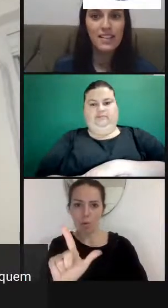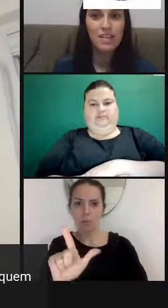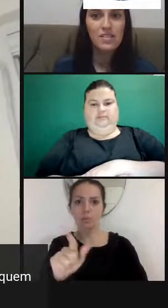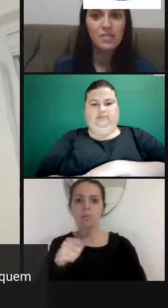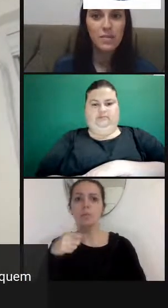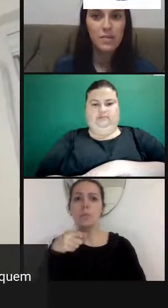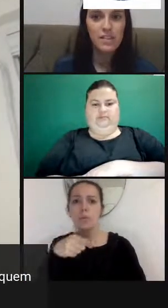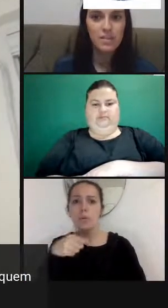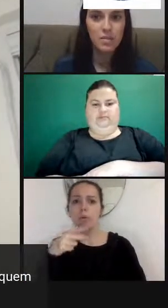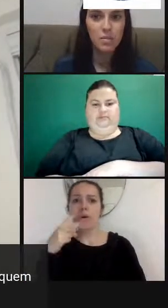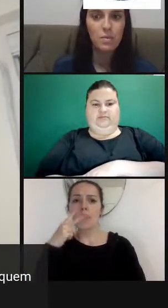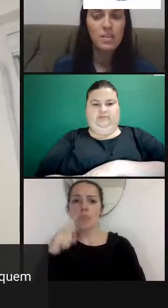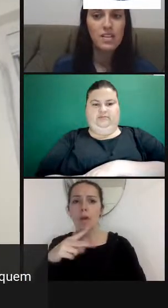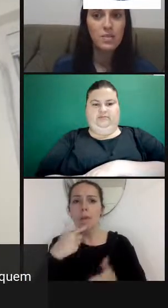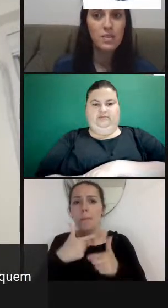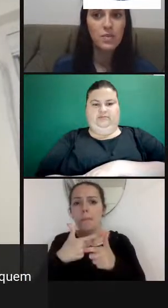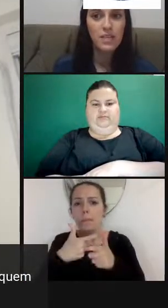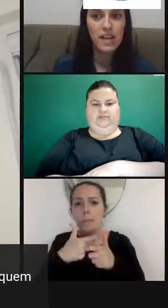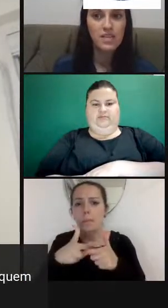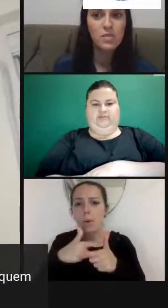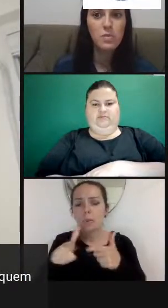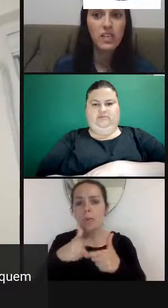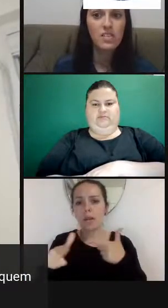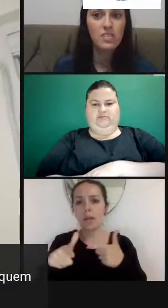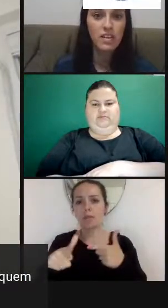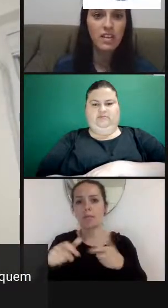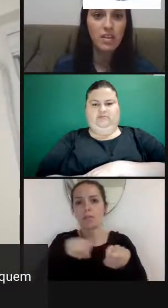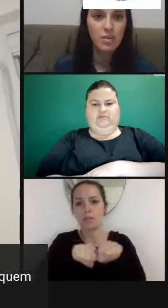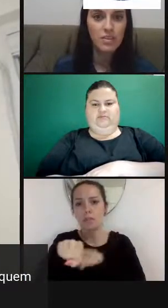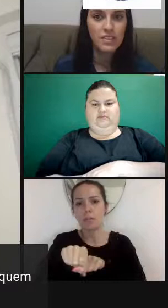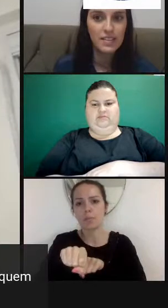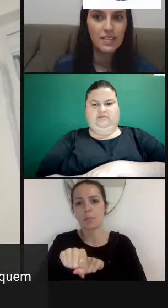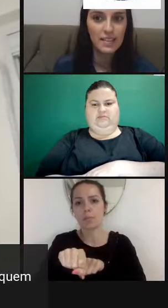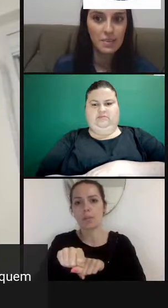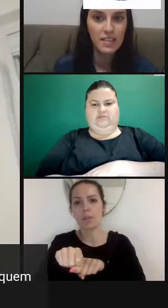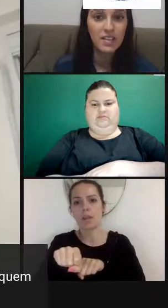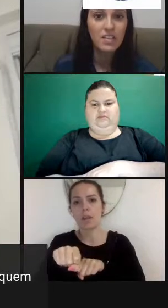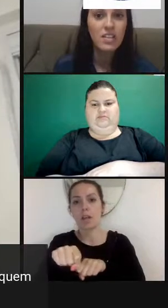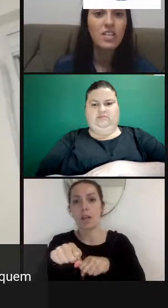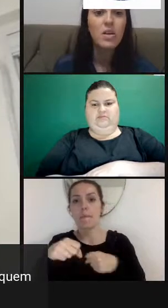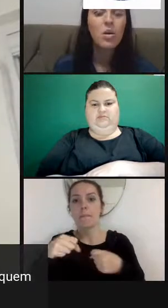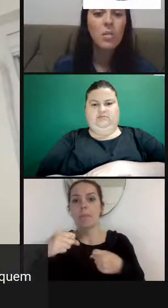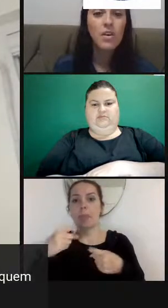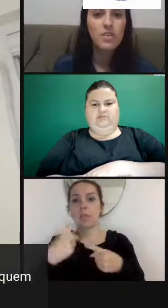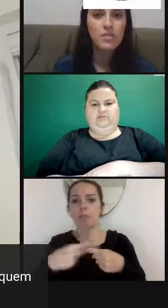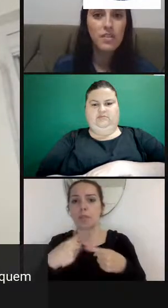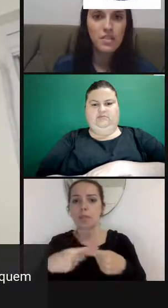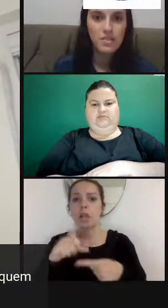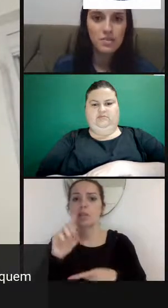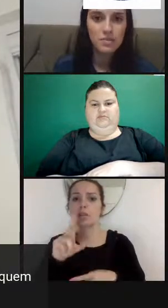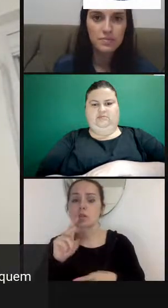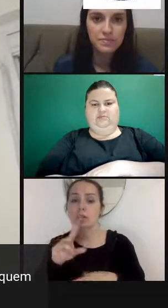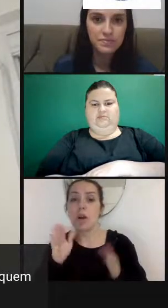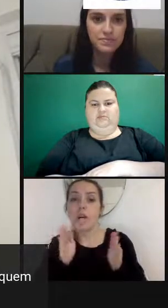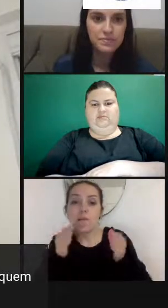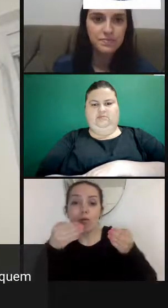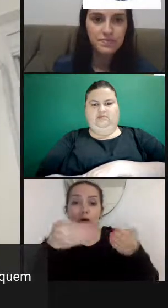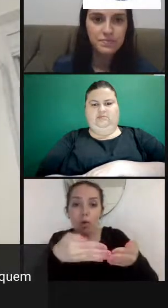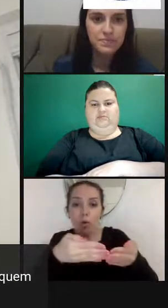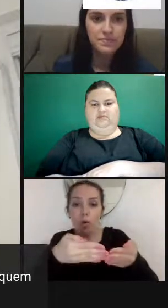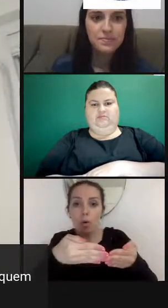problema na nossa formação por sermos formados por quem só encarou a vida acadêmica como resolver